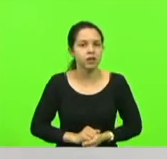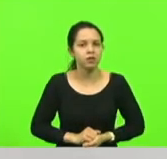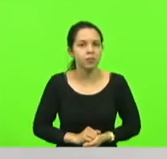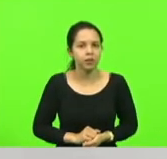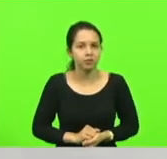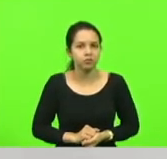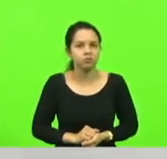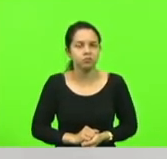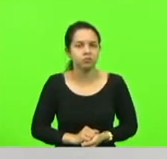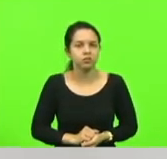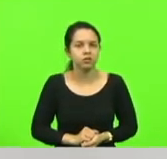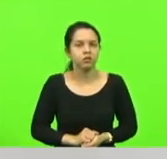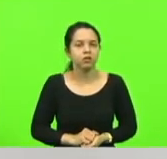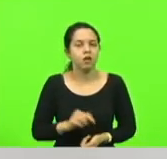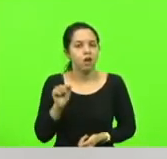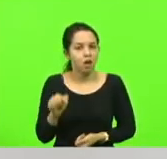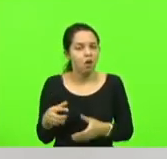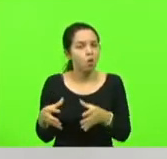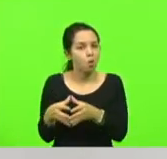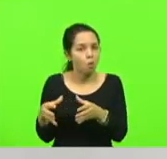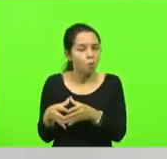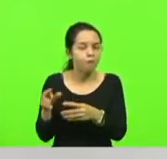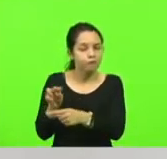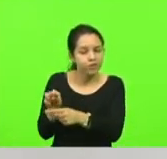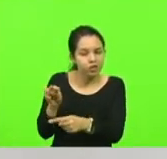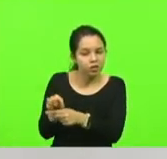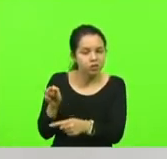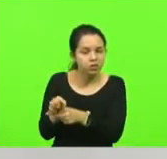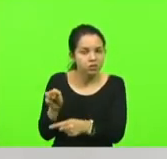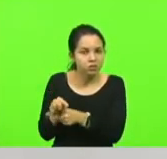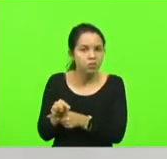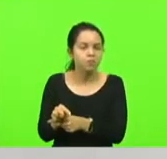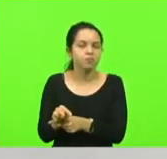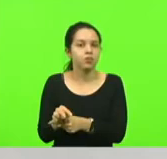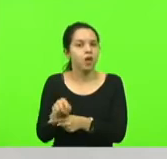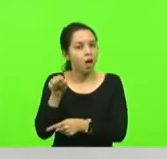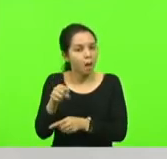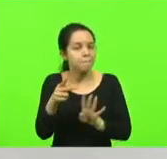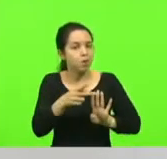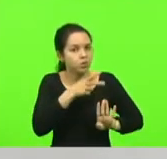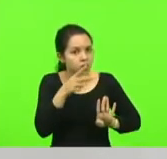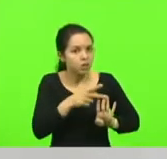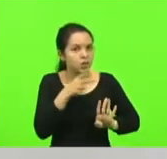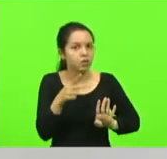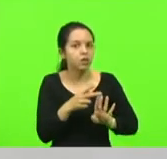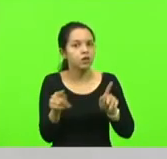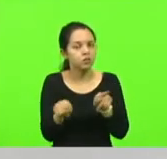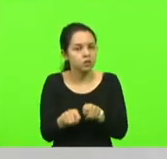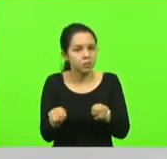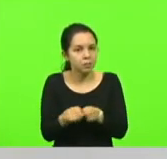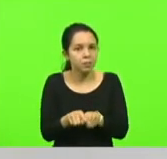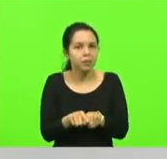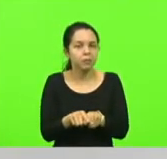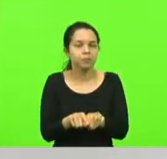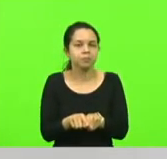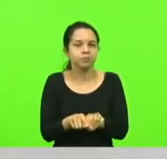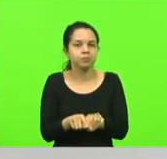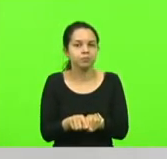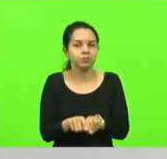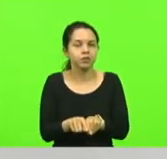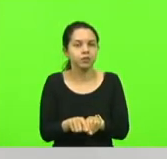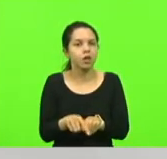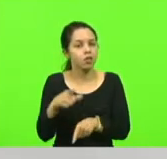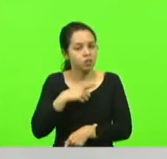IPENs, para os órgãos de fiscalização. Essa portaria também, ela vem trazer um